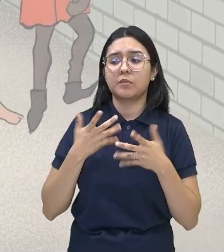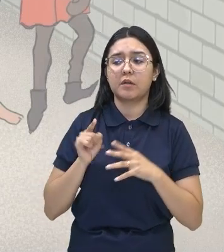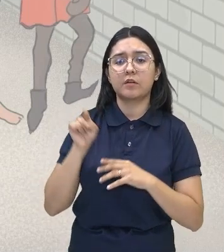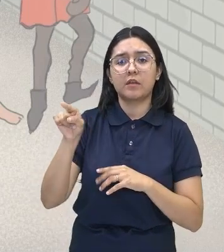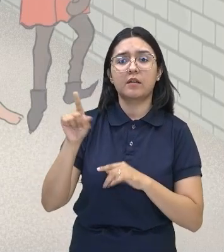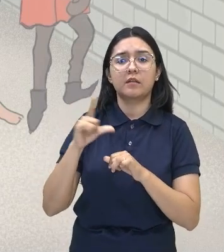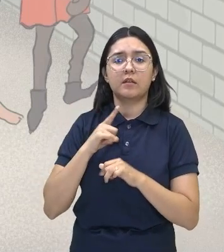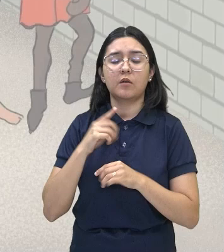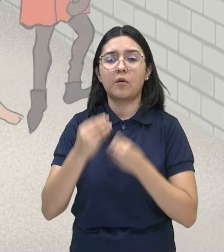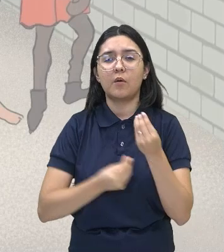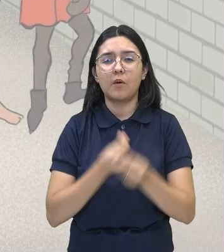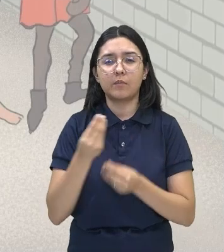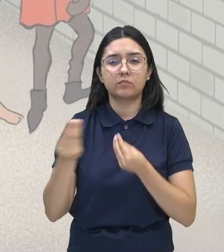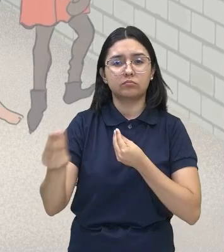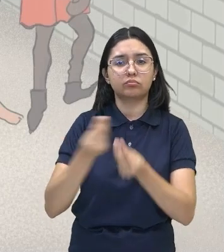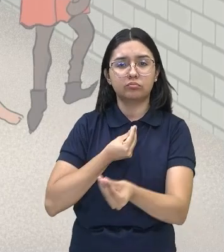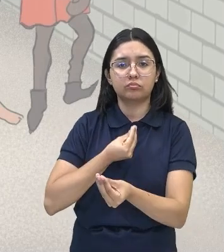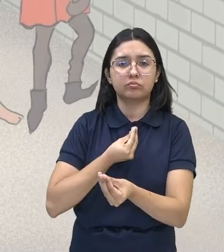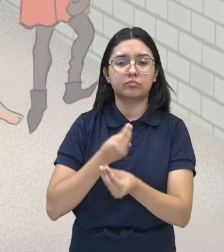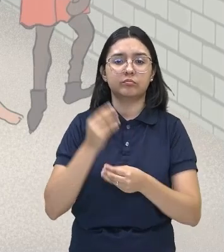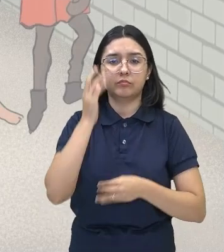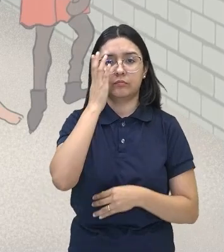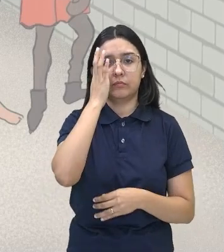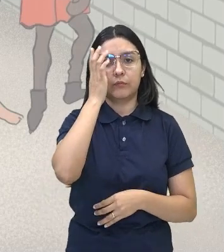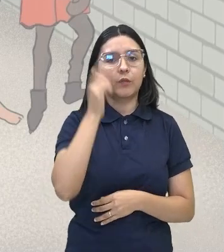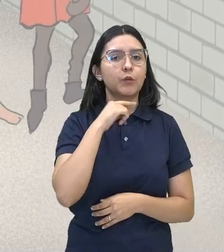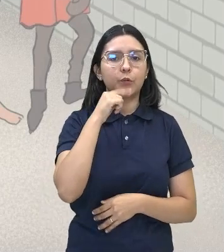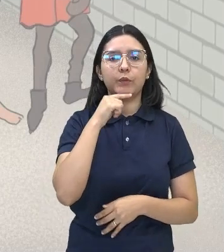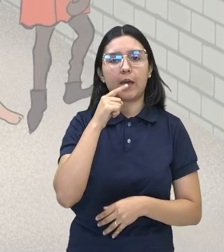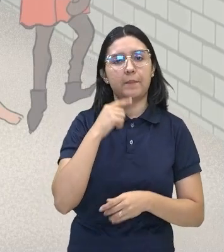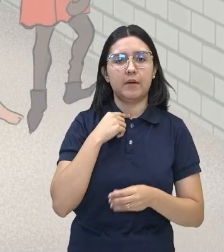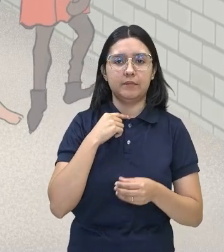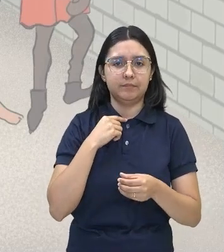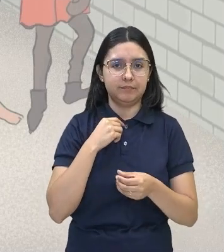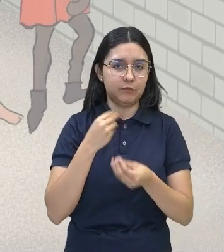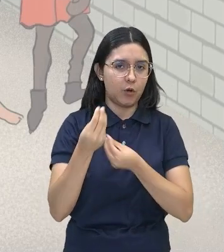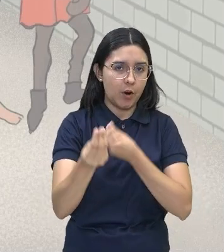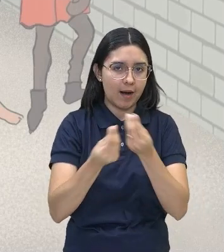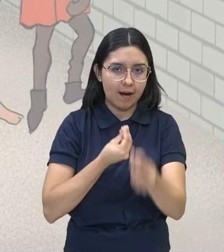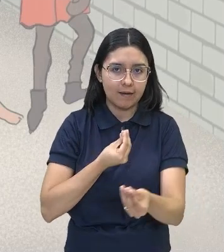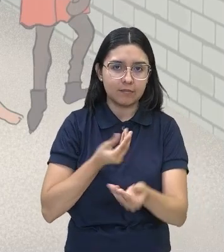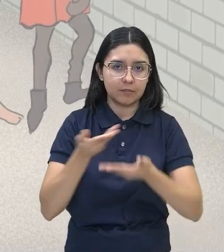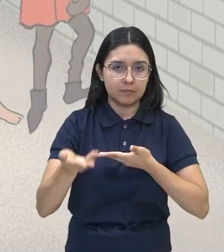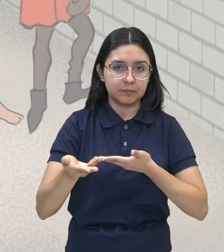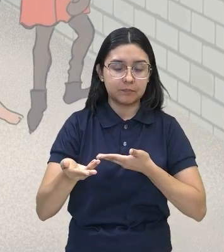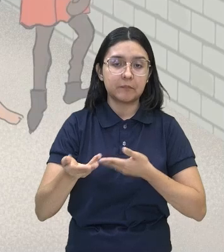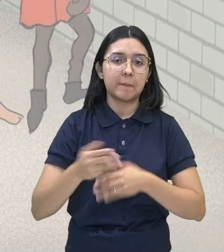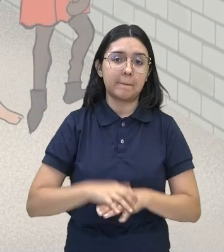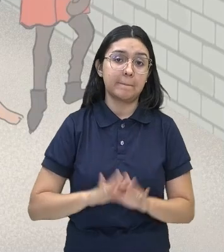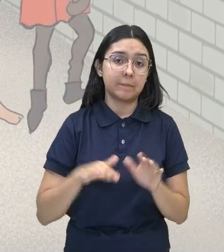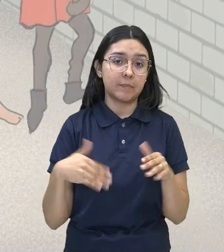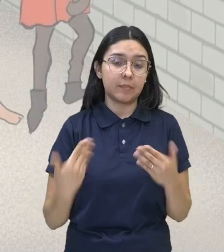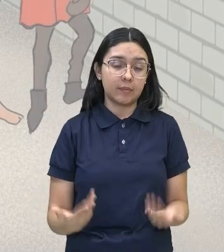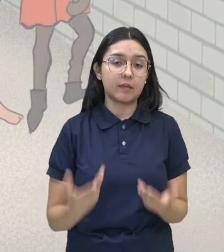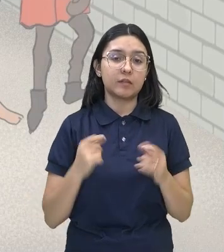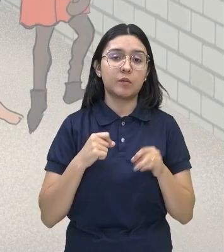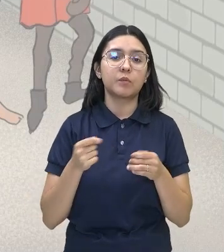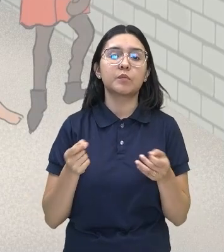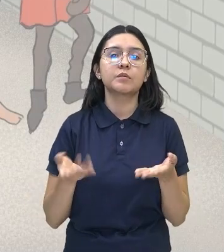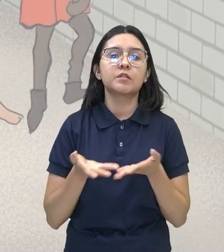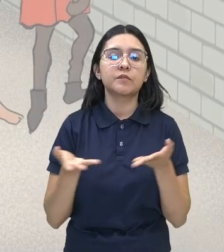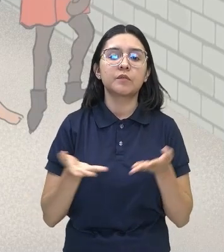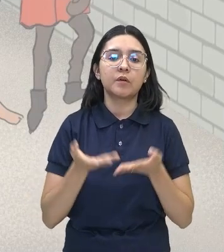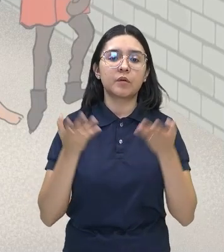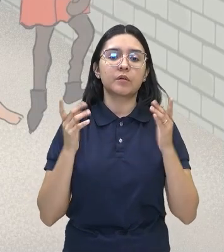faz? Obviamente, se um não quiser, não tem troca. Foi nesse momento, então, que passou-se a incentivar mais